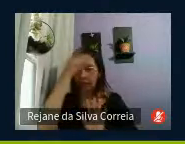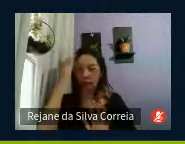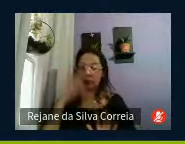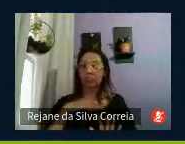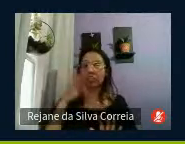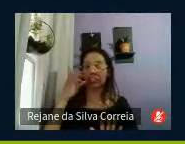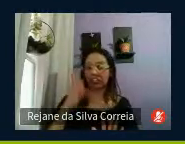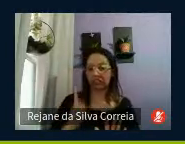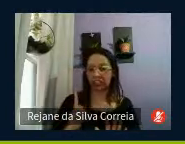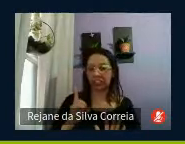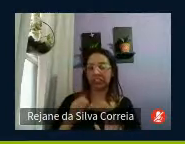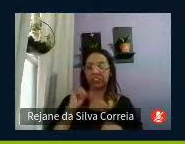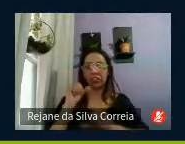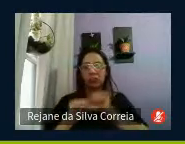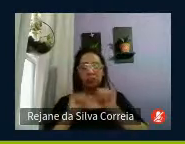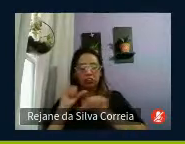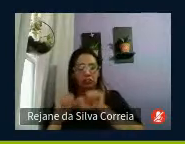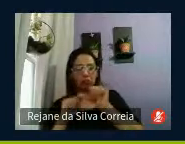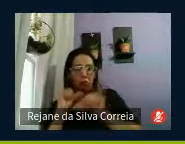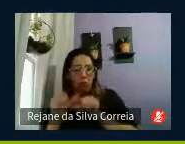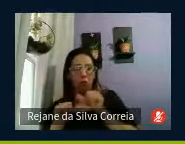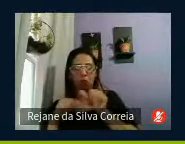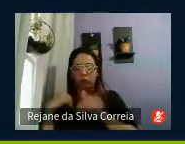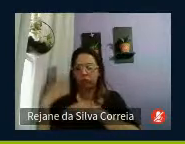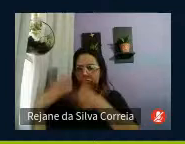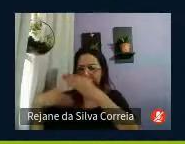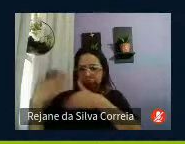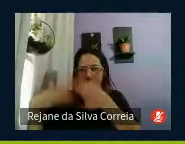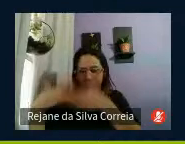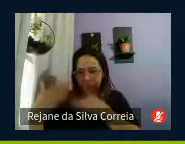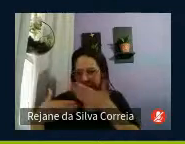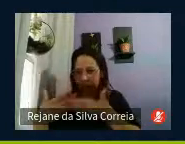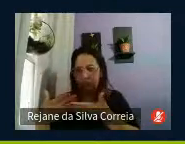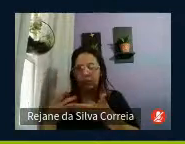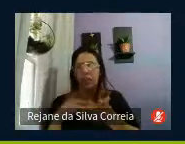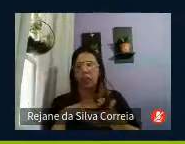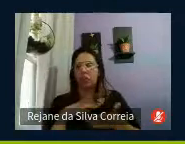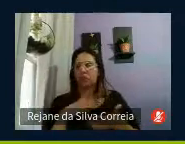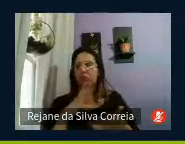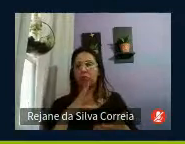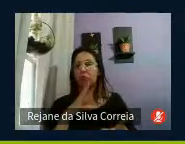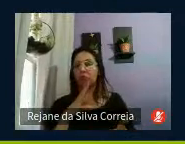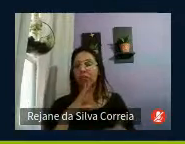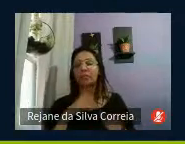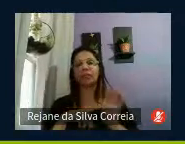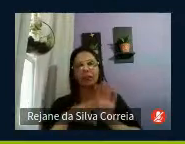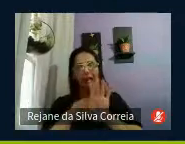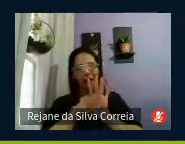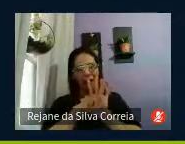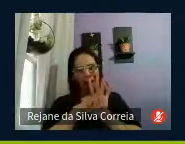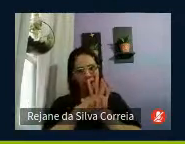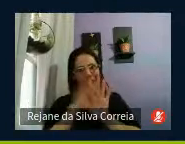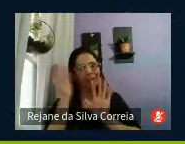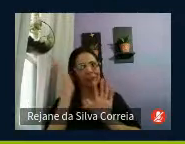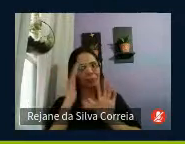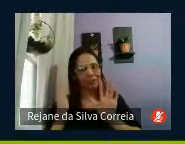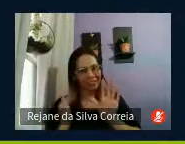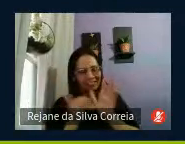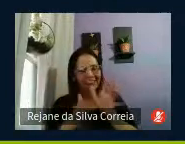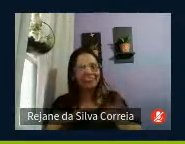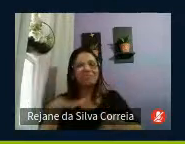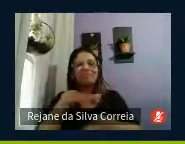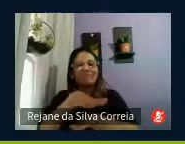transtorno de desenvolvimento e altas habilidades conhece bem, que é a Lei Brasileira de Inclusão da Pessoa